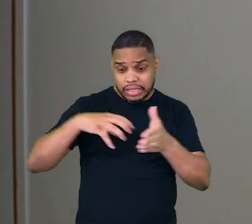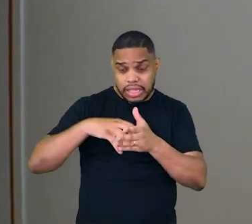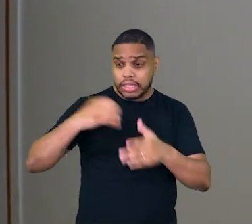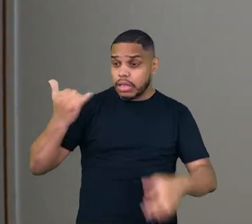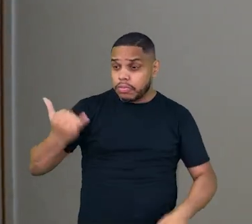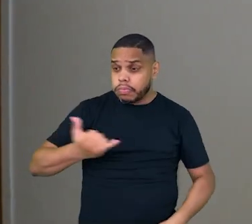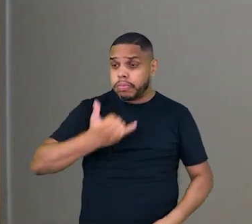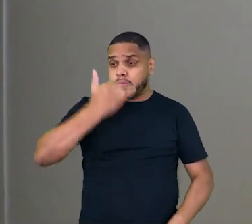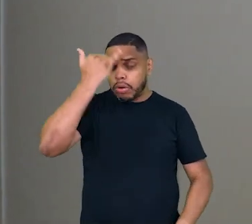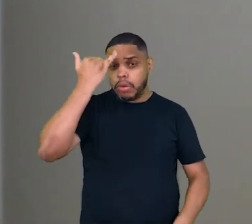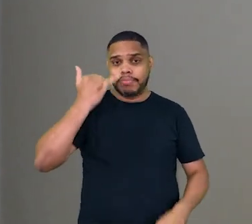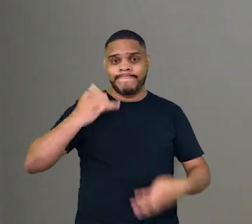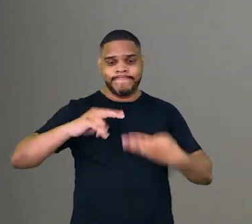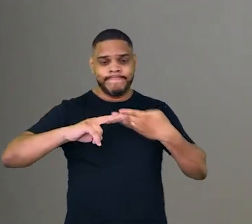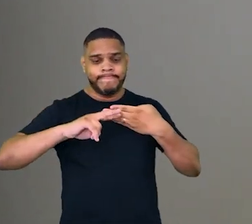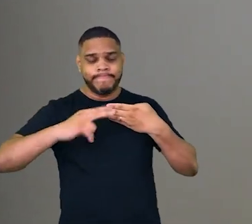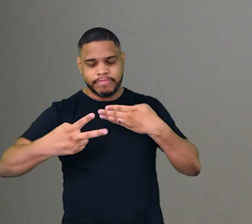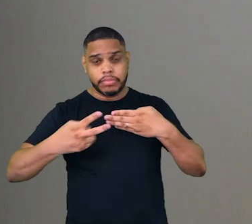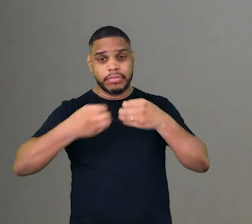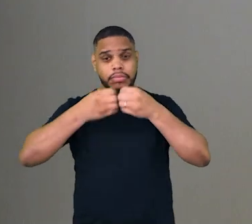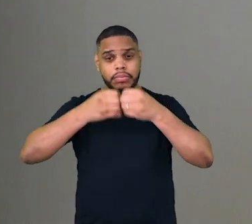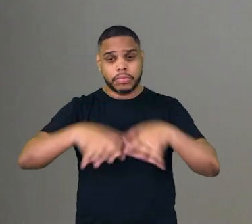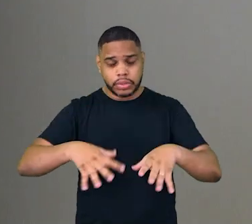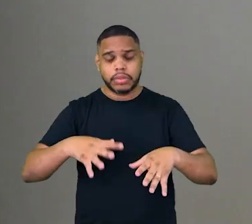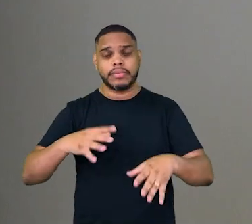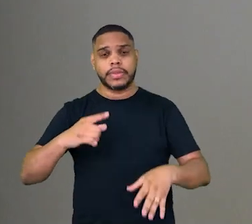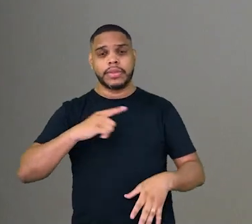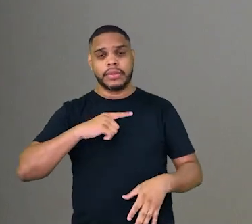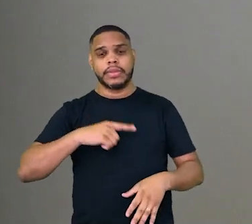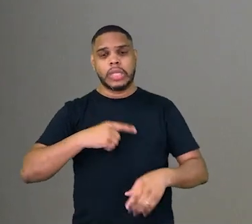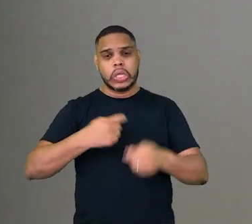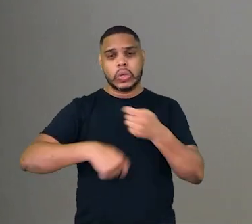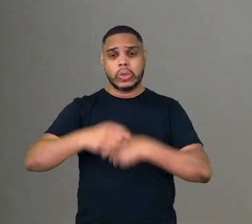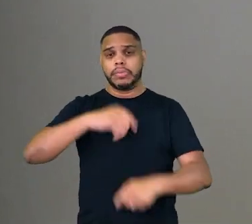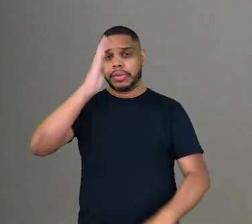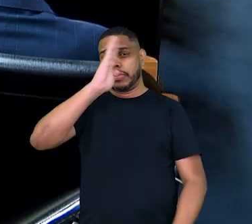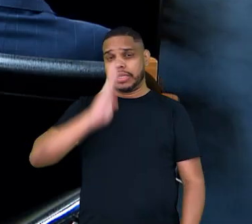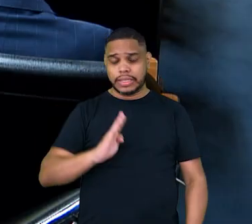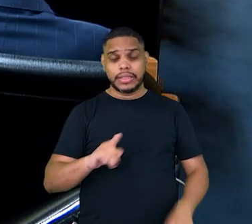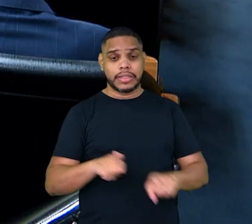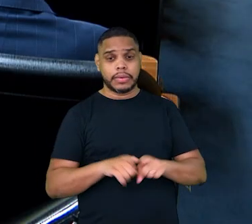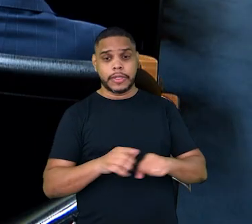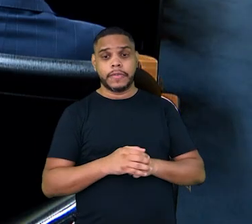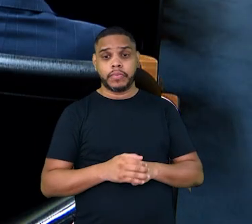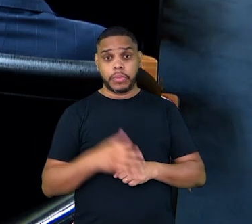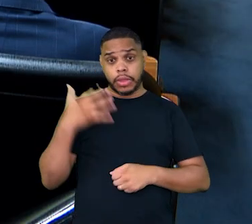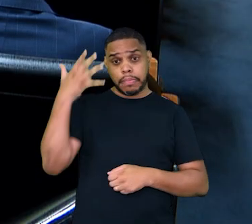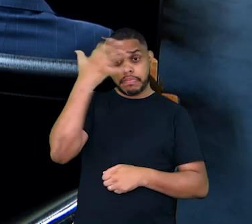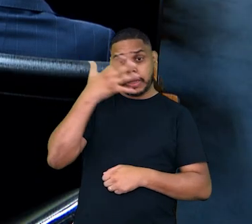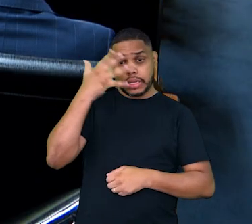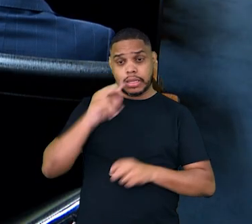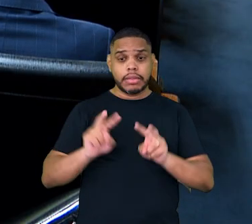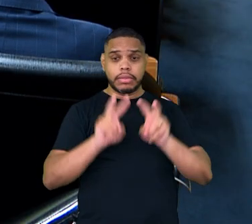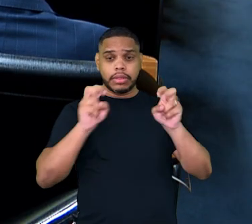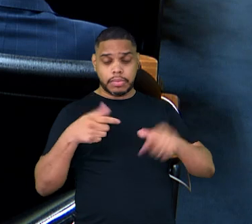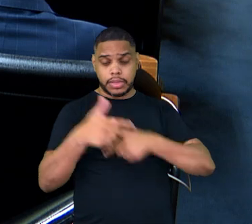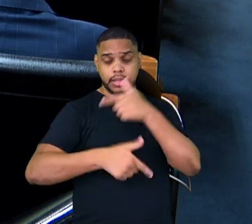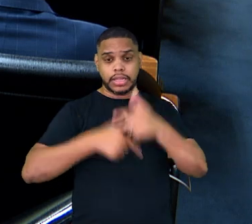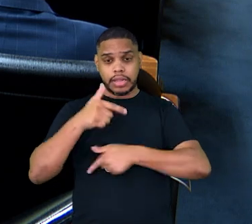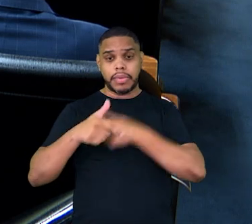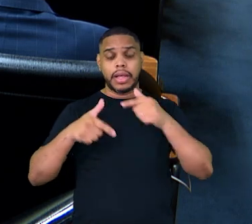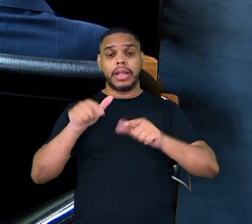acidente tem uma consequência danosa e desastrosa para a economia brasileira. Um dos painéis trouxe o tema Trabalho